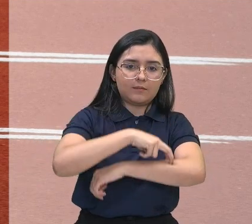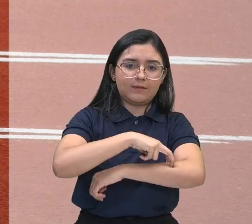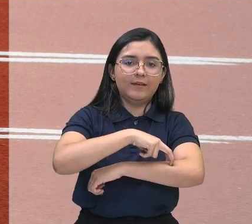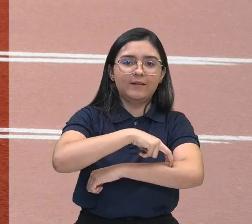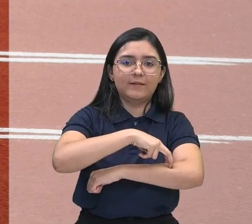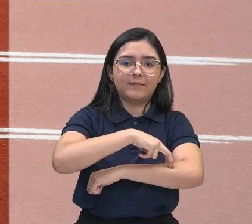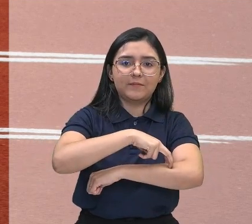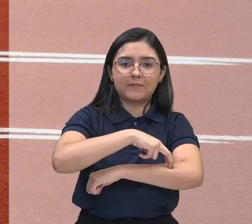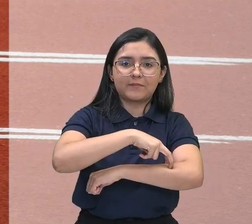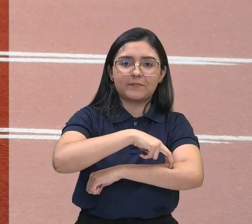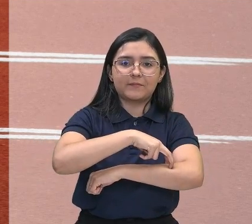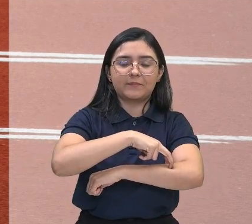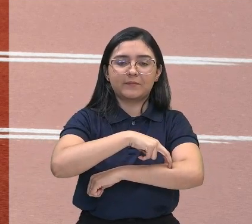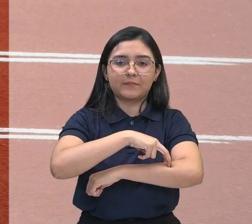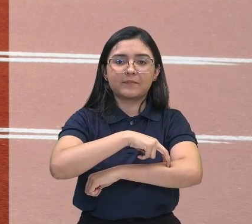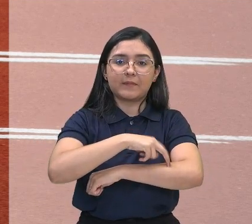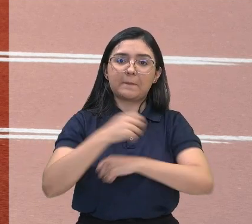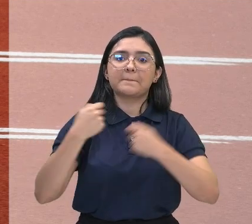pés ali,